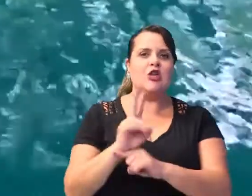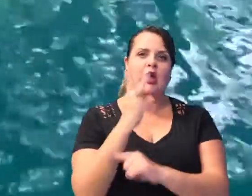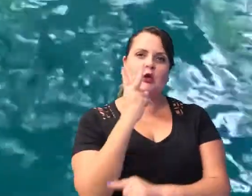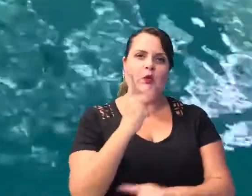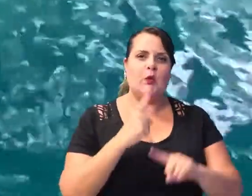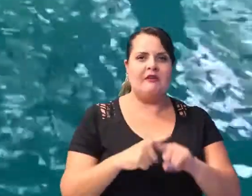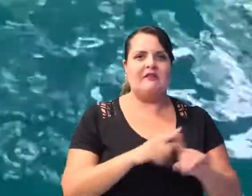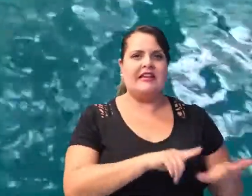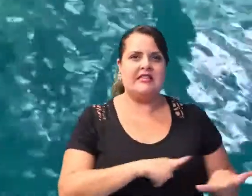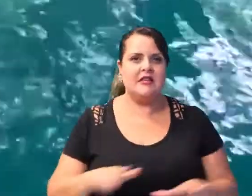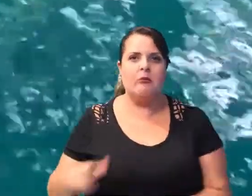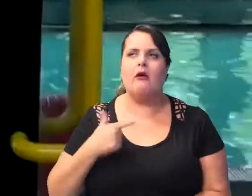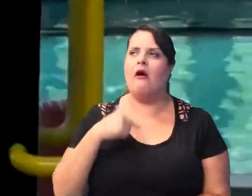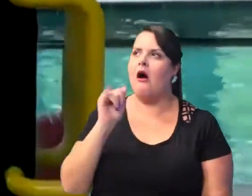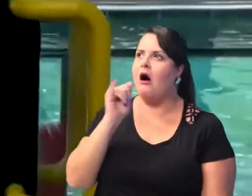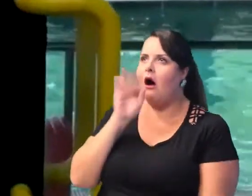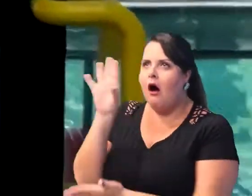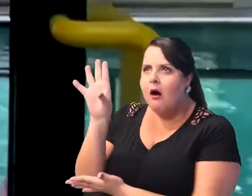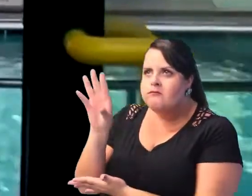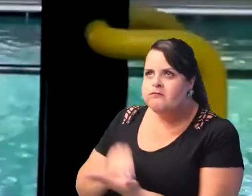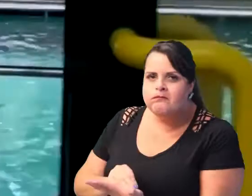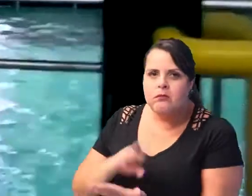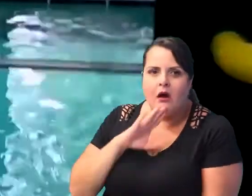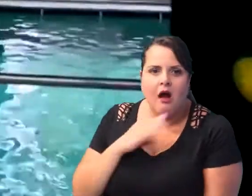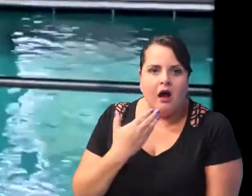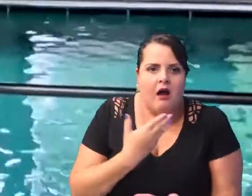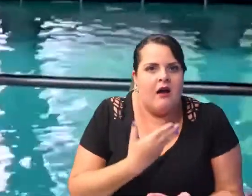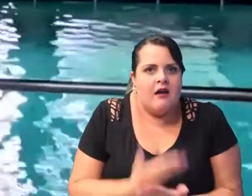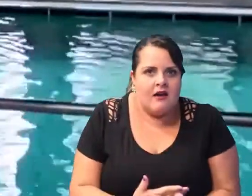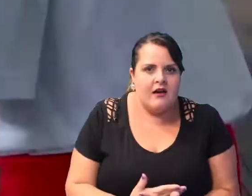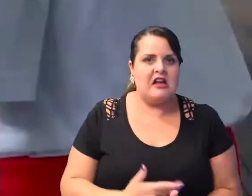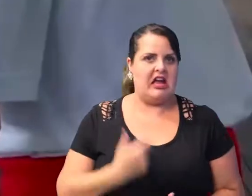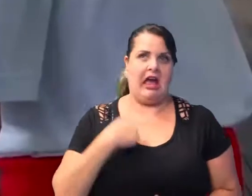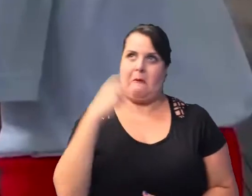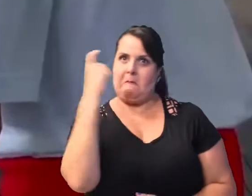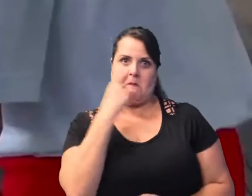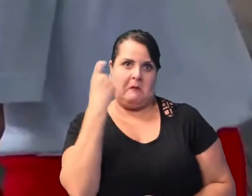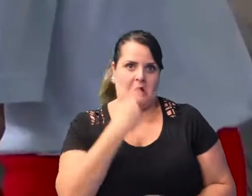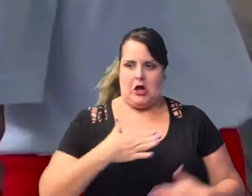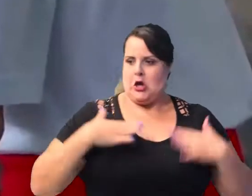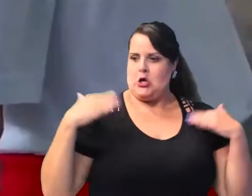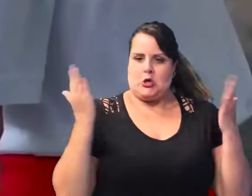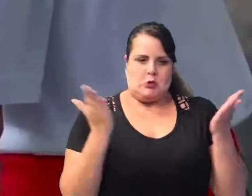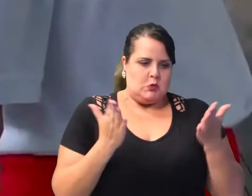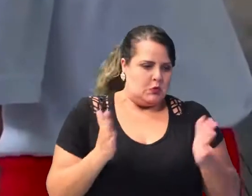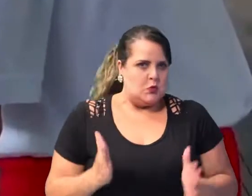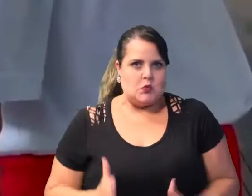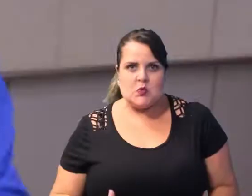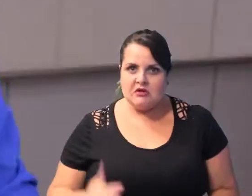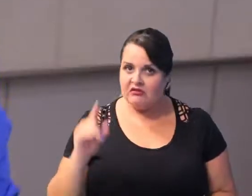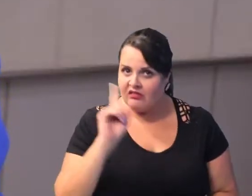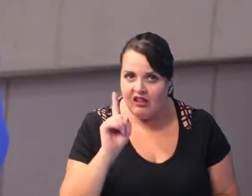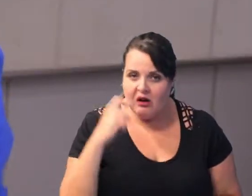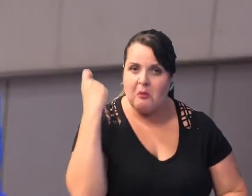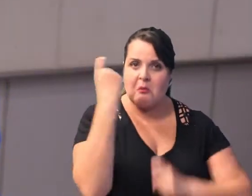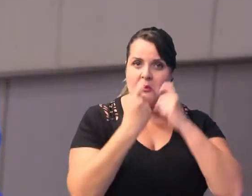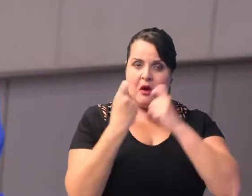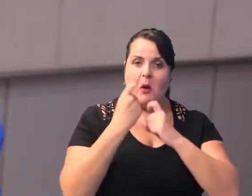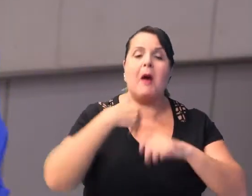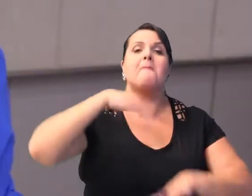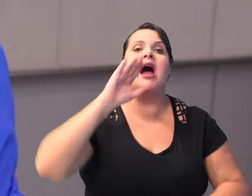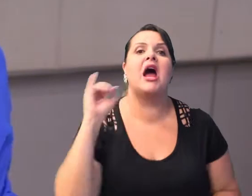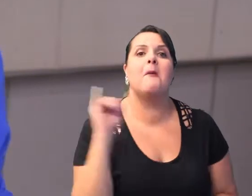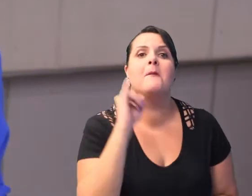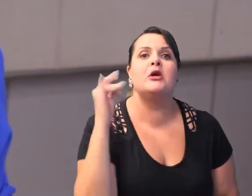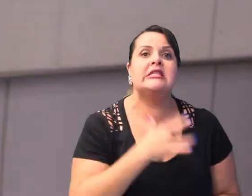sentir muito bem exemplo a ser seguido as que mais que tem uma barriga tanquinho mais que você tem um belo de um braço o que